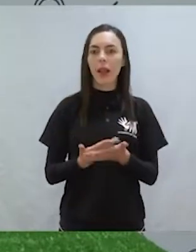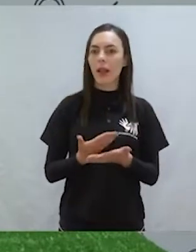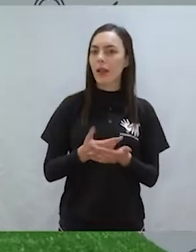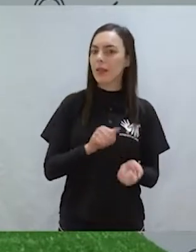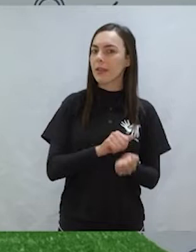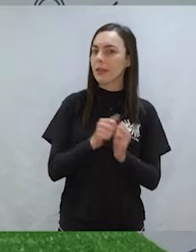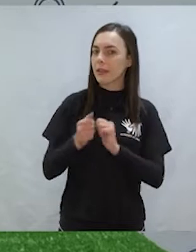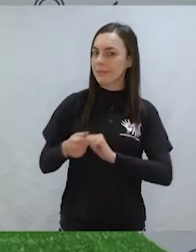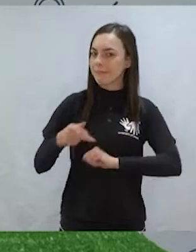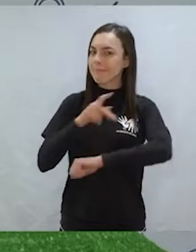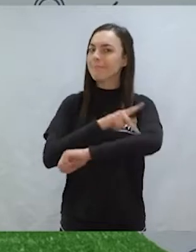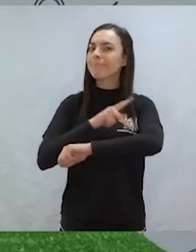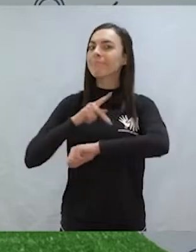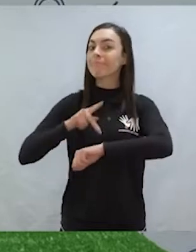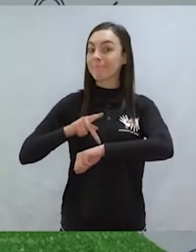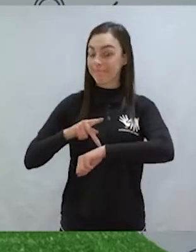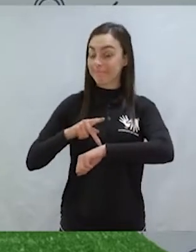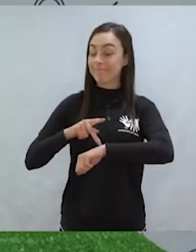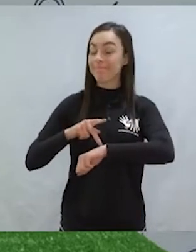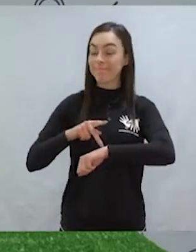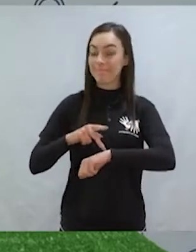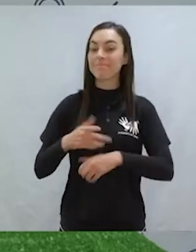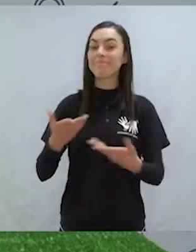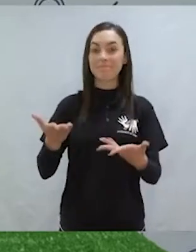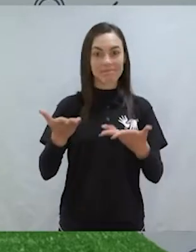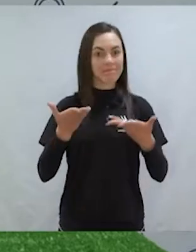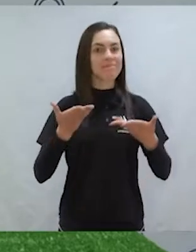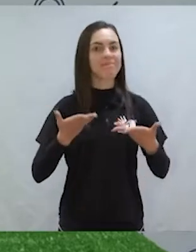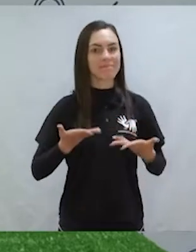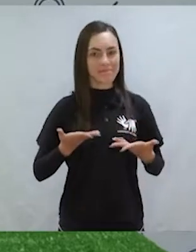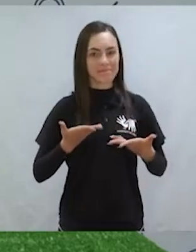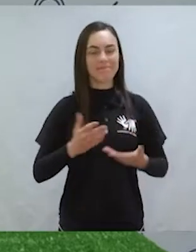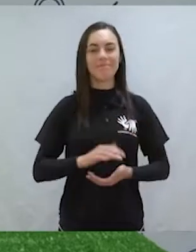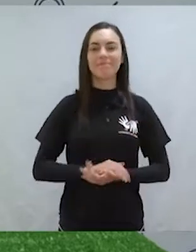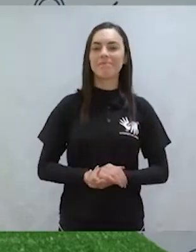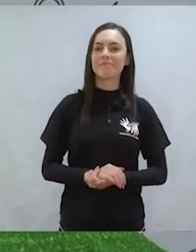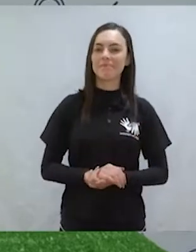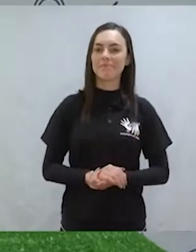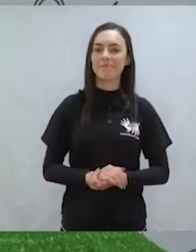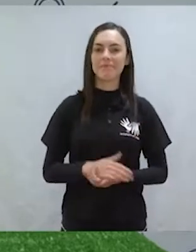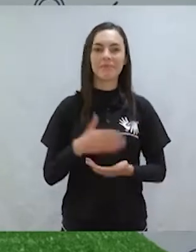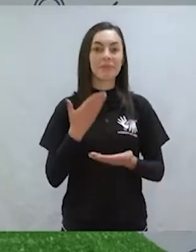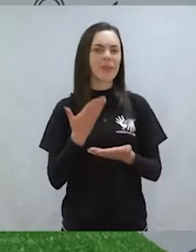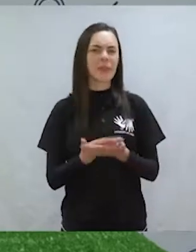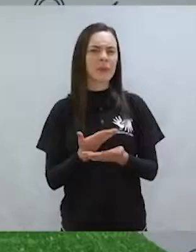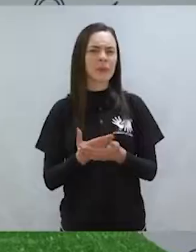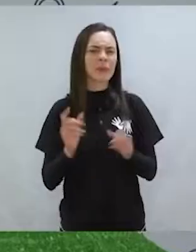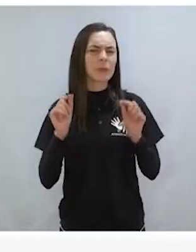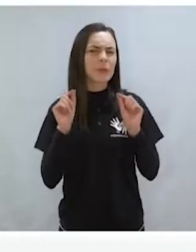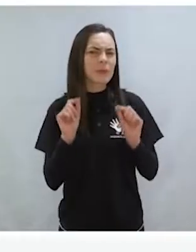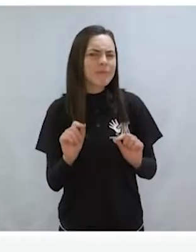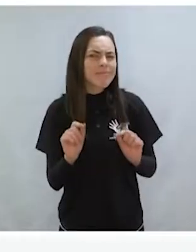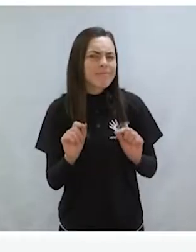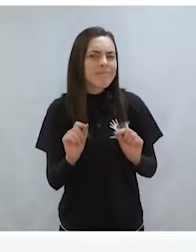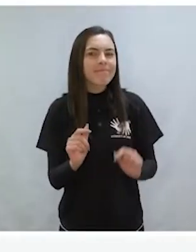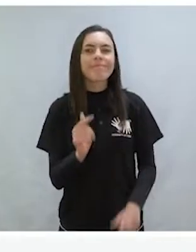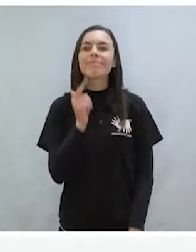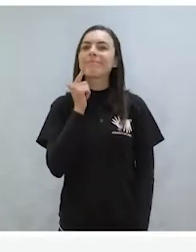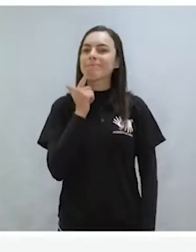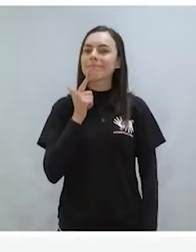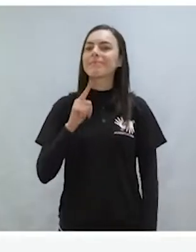aula da adequação pedagógica. Sejam bem-vindos. E a nossa aula de quê mesmo?